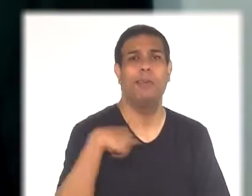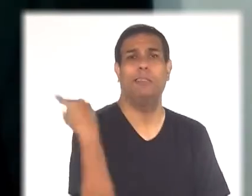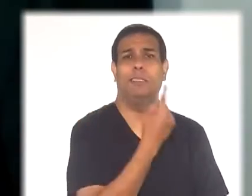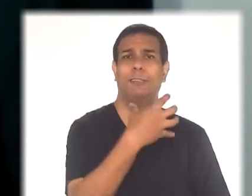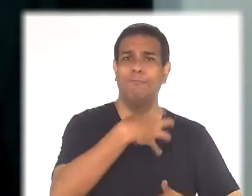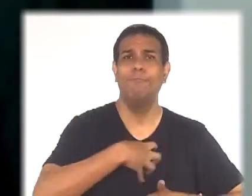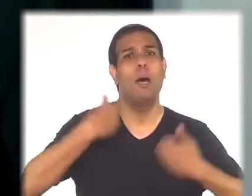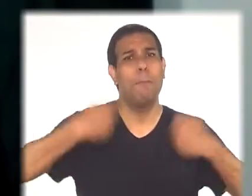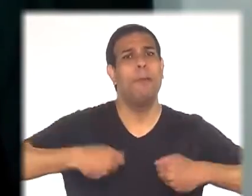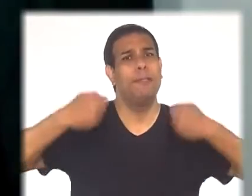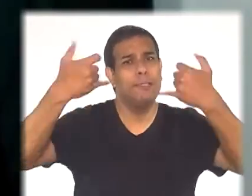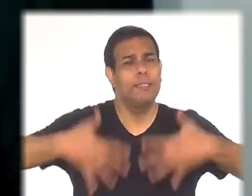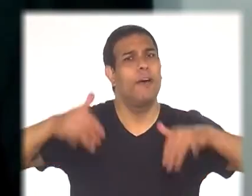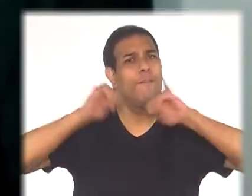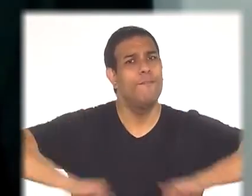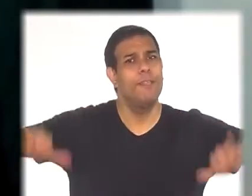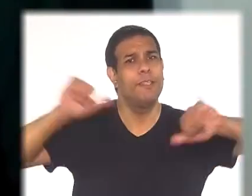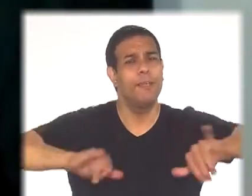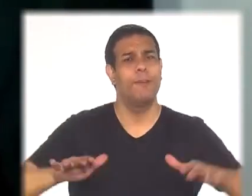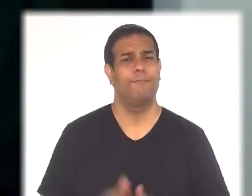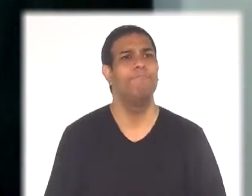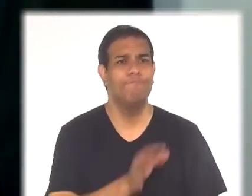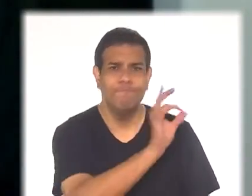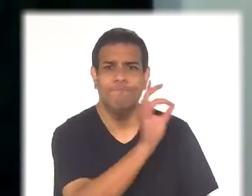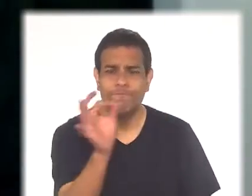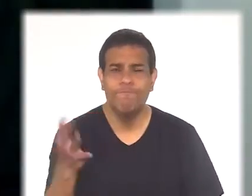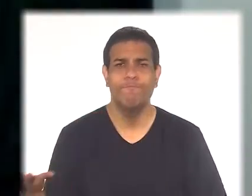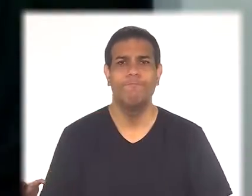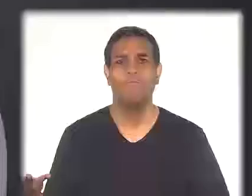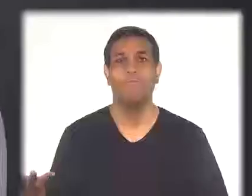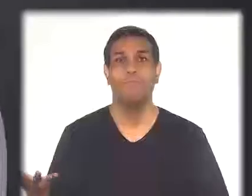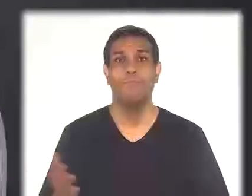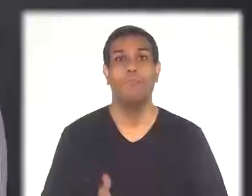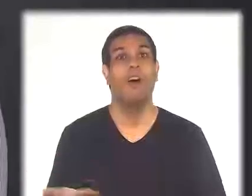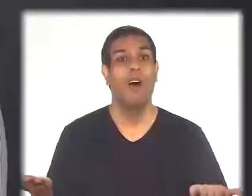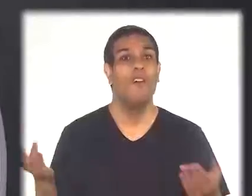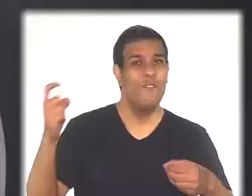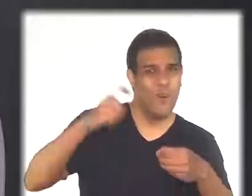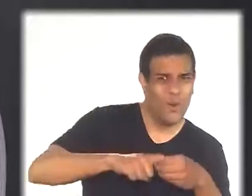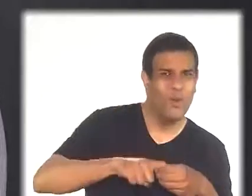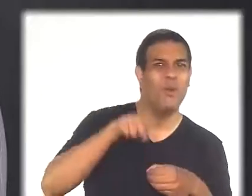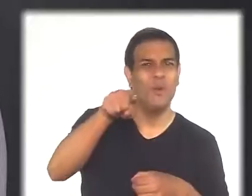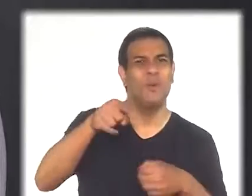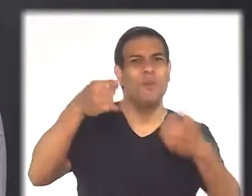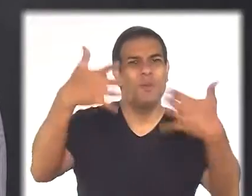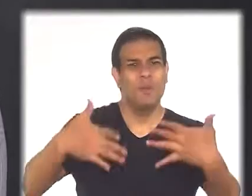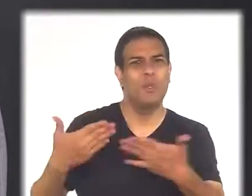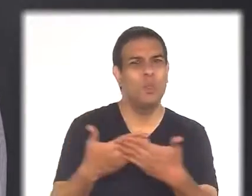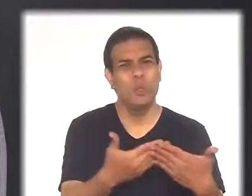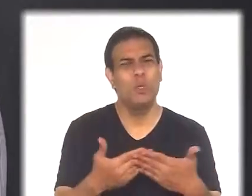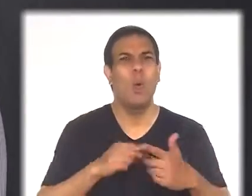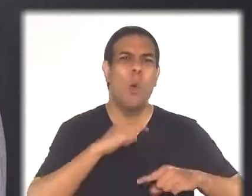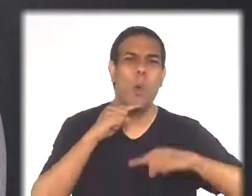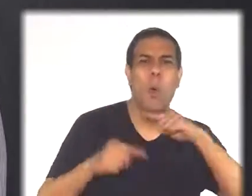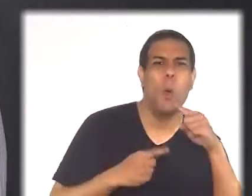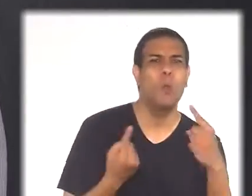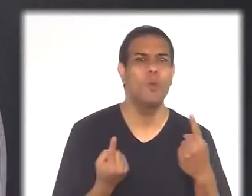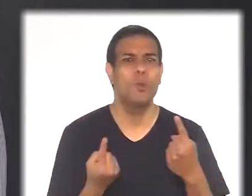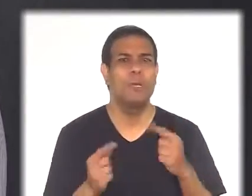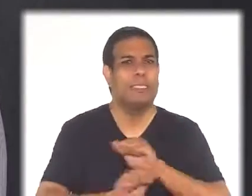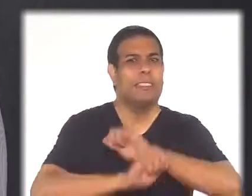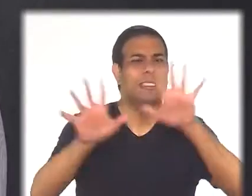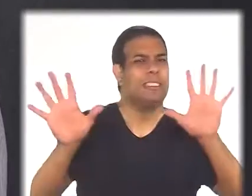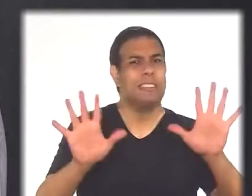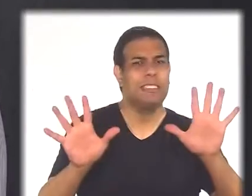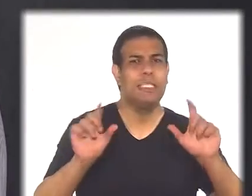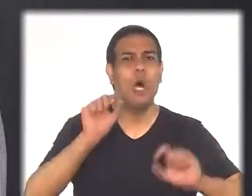uma coisa muito importante que tem que ser salientada. Com certeza. Doutor, voltando a falar um pouquinho mais sobre estudo e algumas